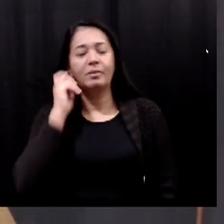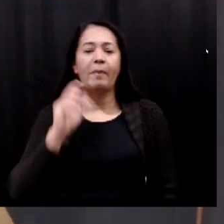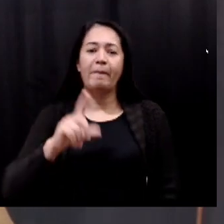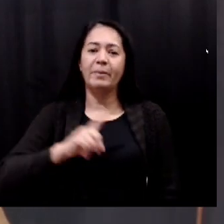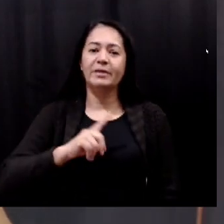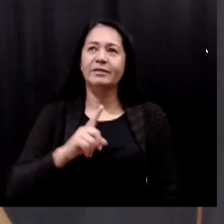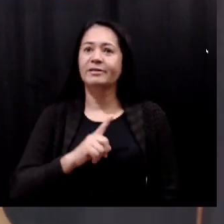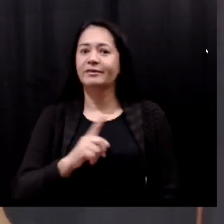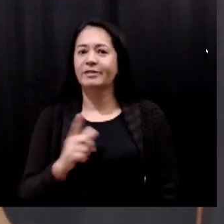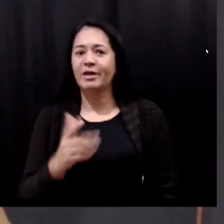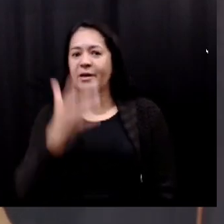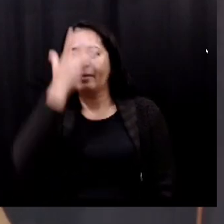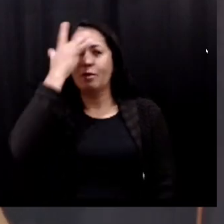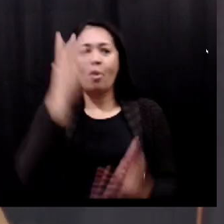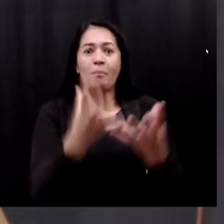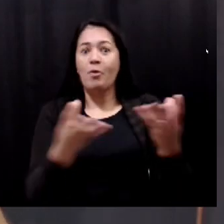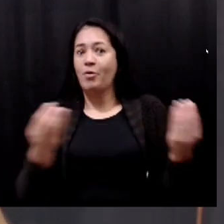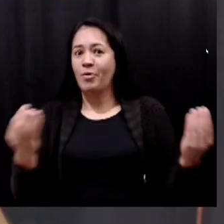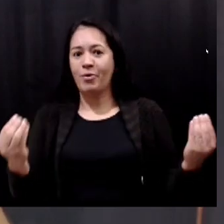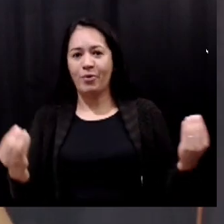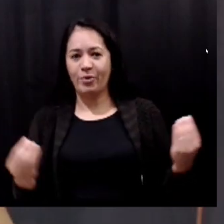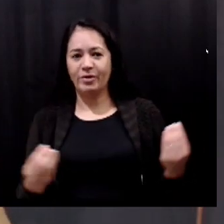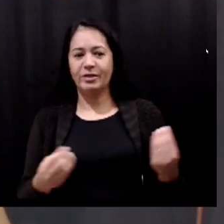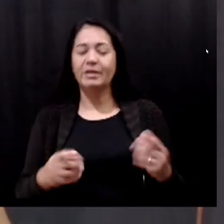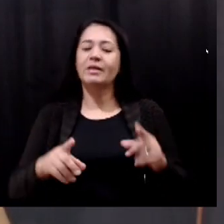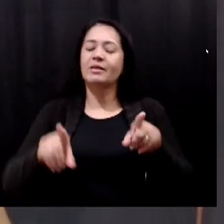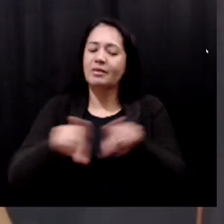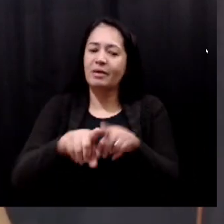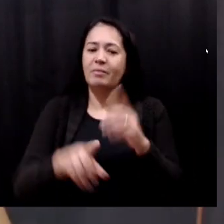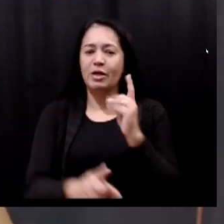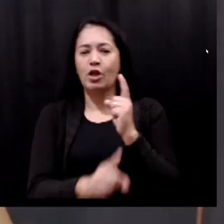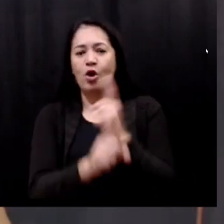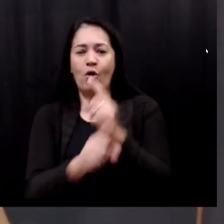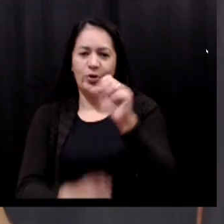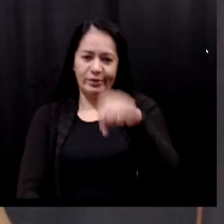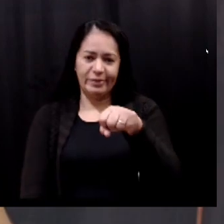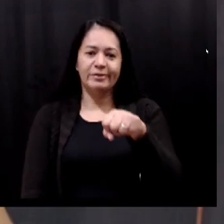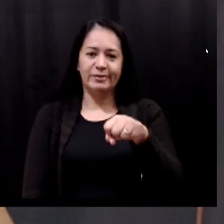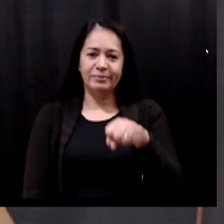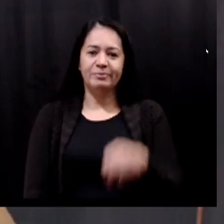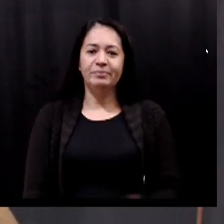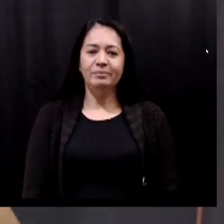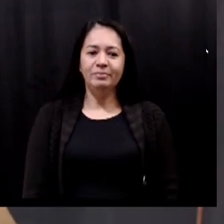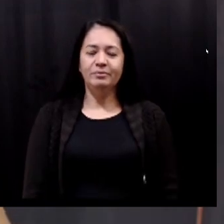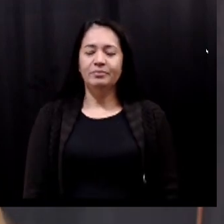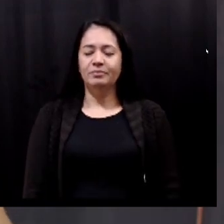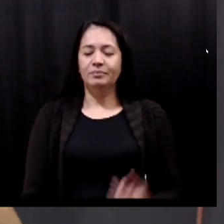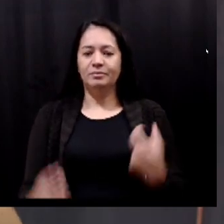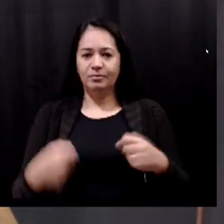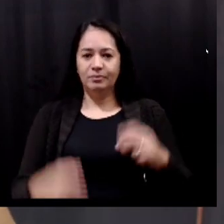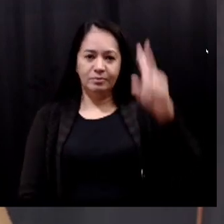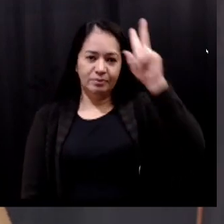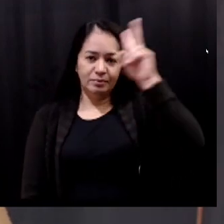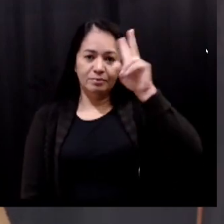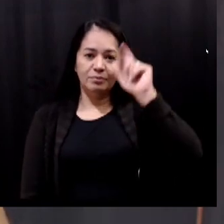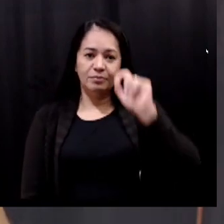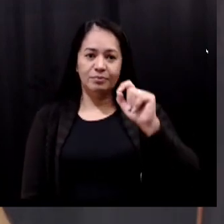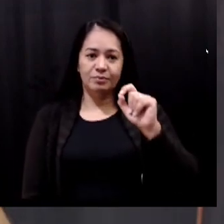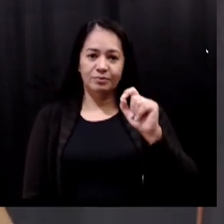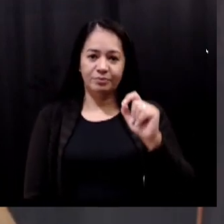gente também vai encontrar muitos sims pelo caminho, né? Então a gente tem que se lembrar realmente de que, apesar da gente